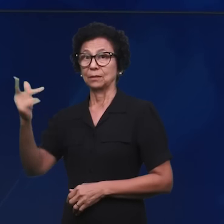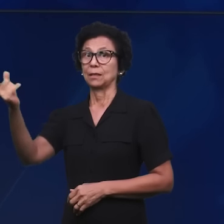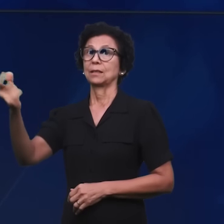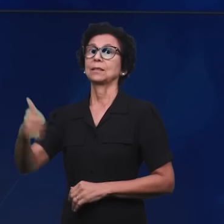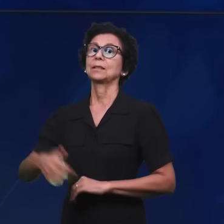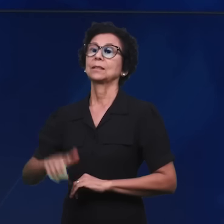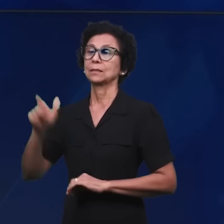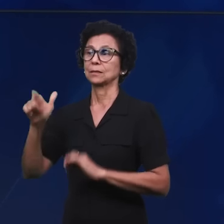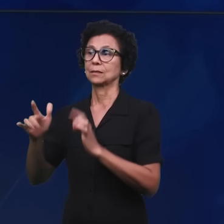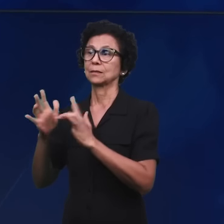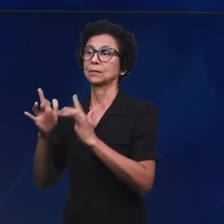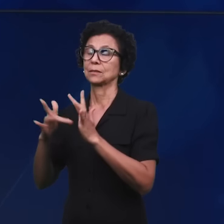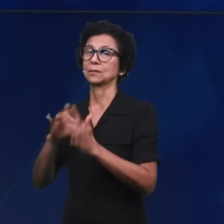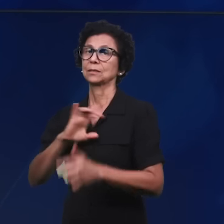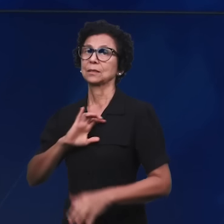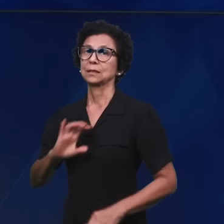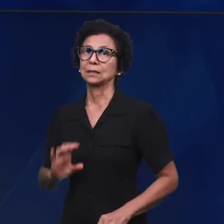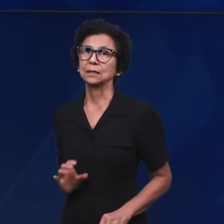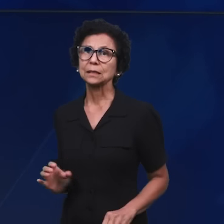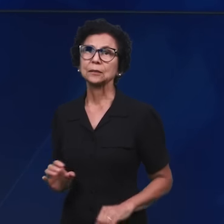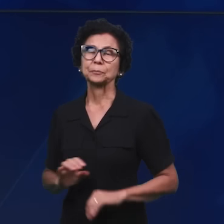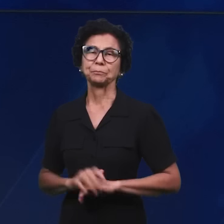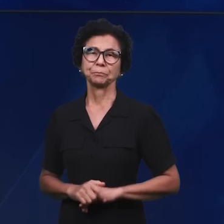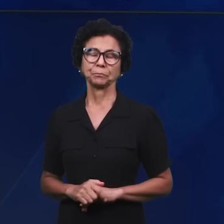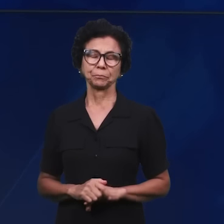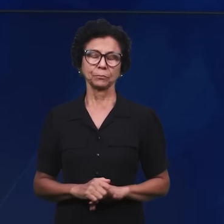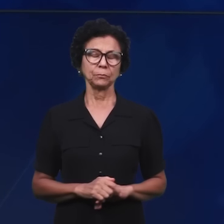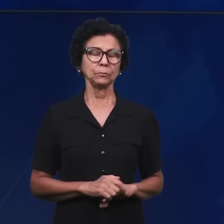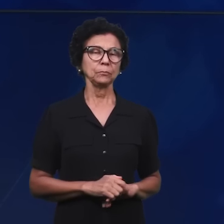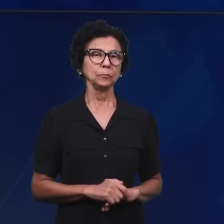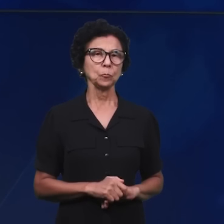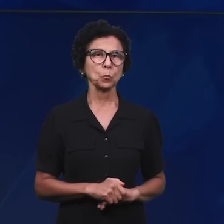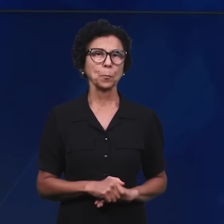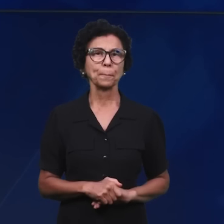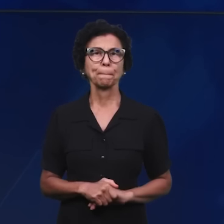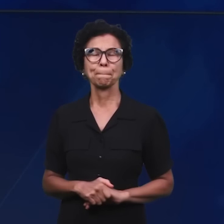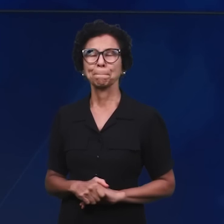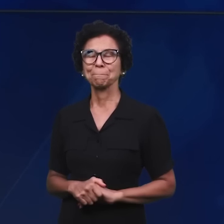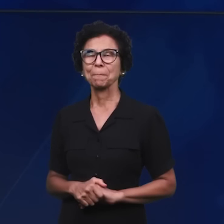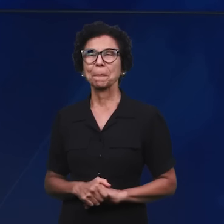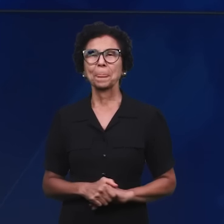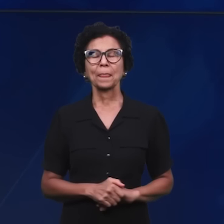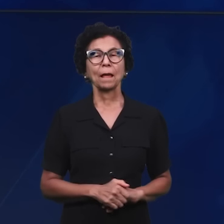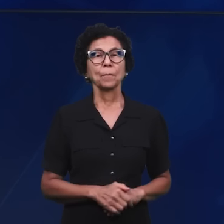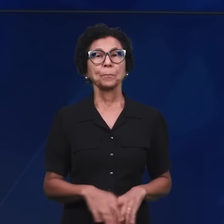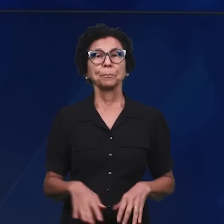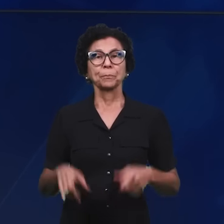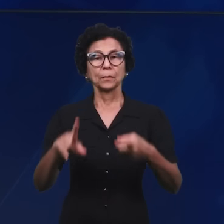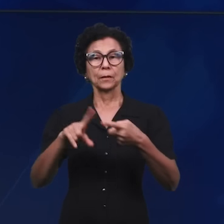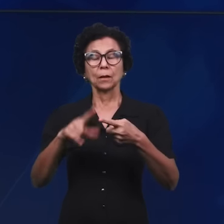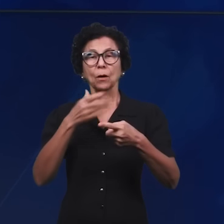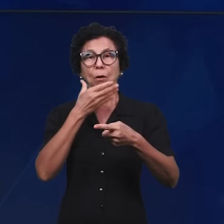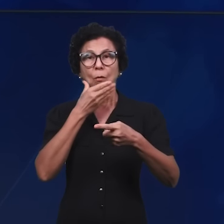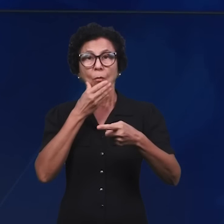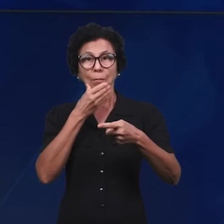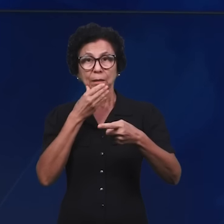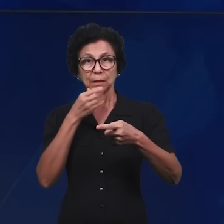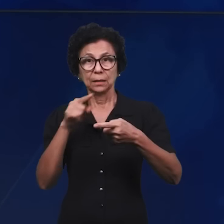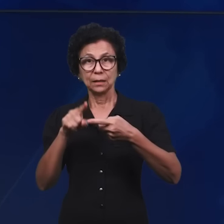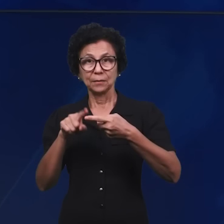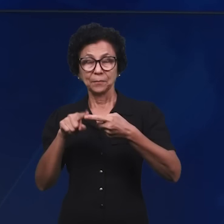ressuscitou. José de Arimateia colocou vida na sua sepultura. E ali na sepultura de José de